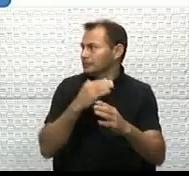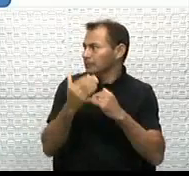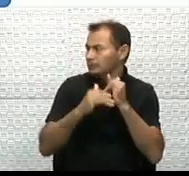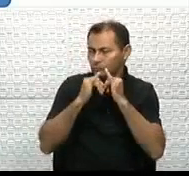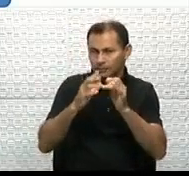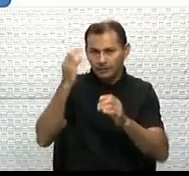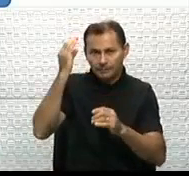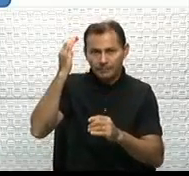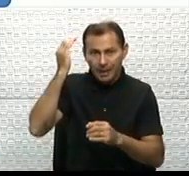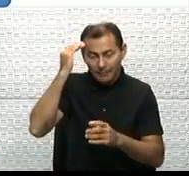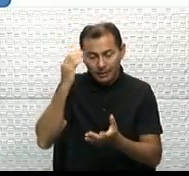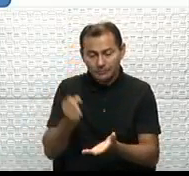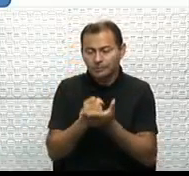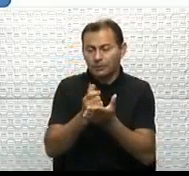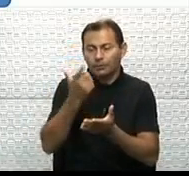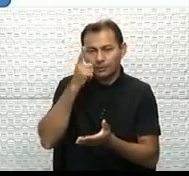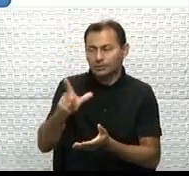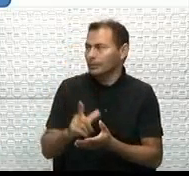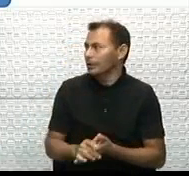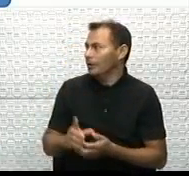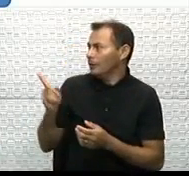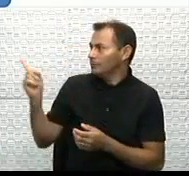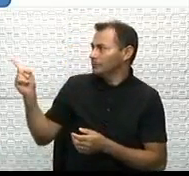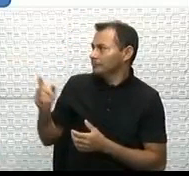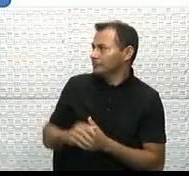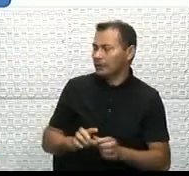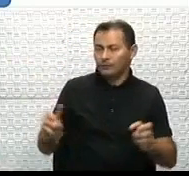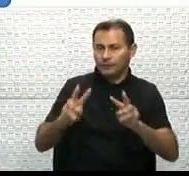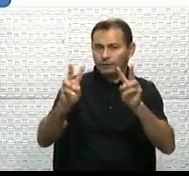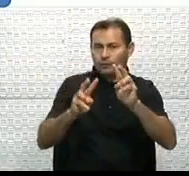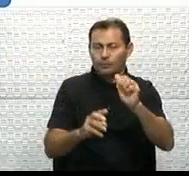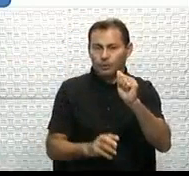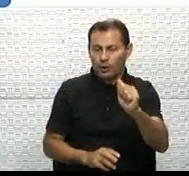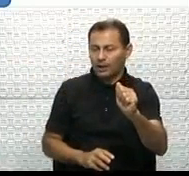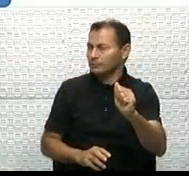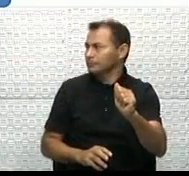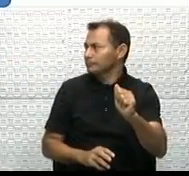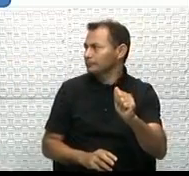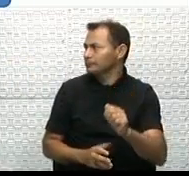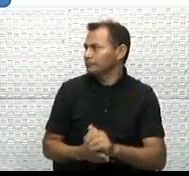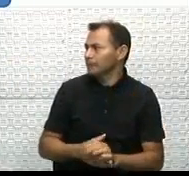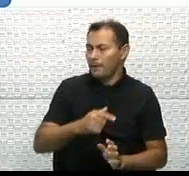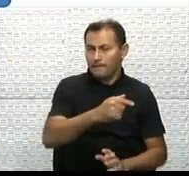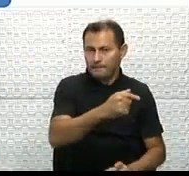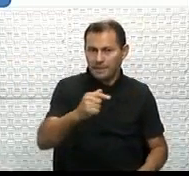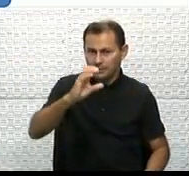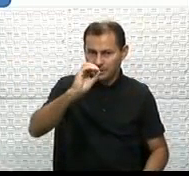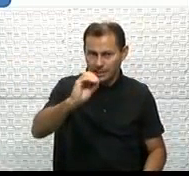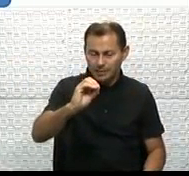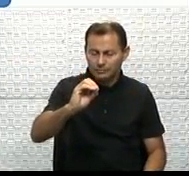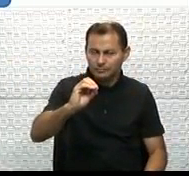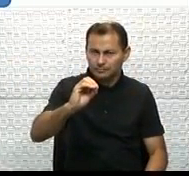dados na memória, obteremos como valor para o A menos